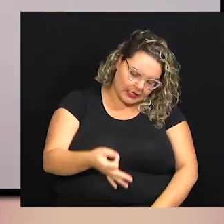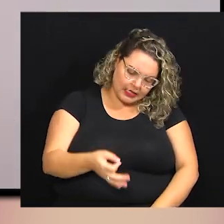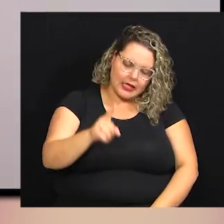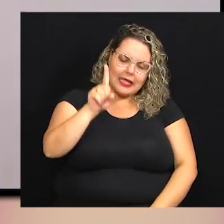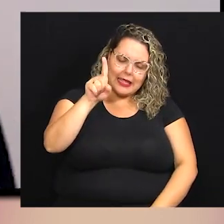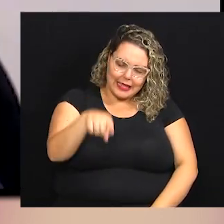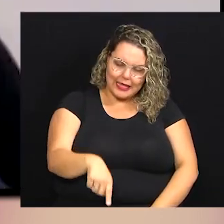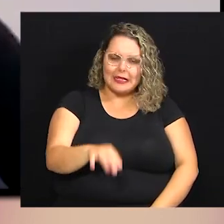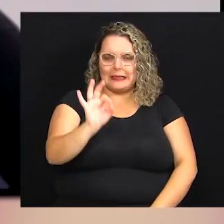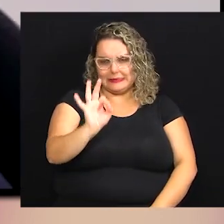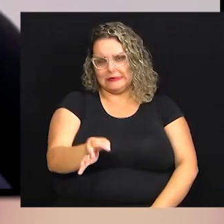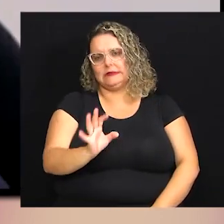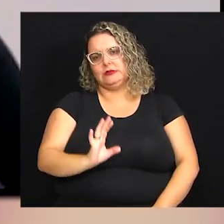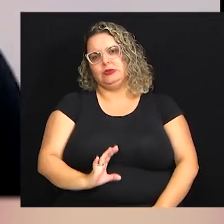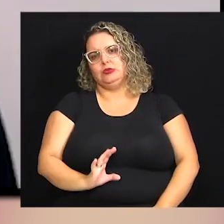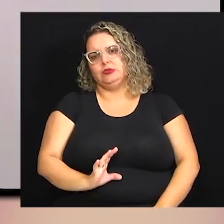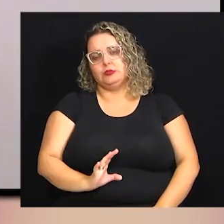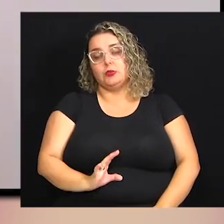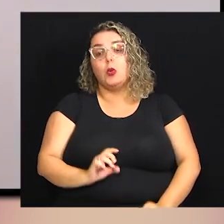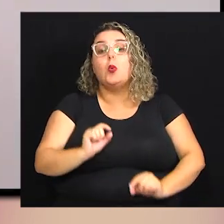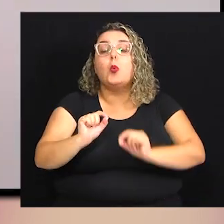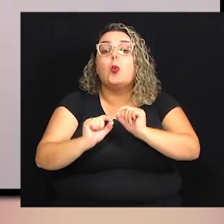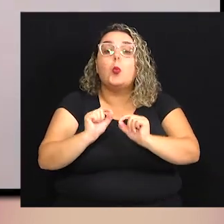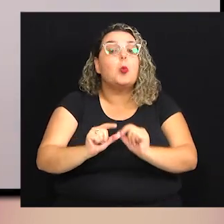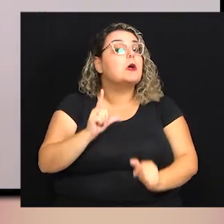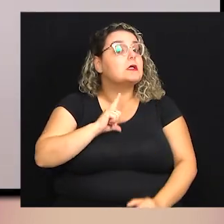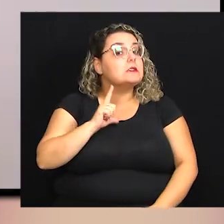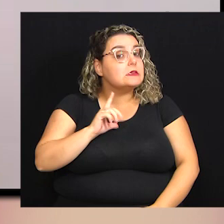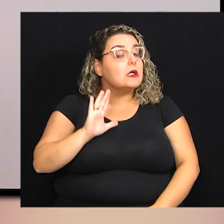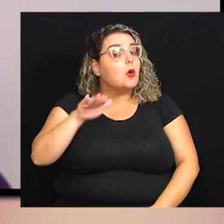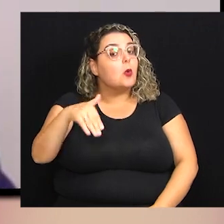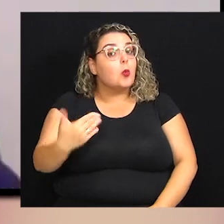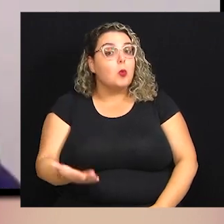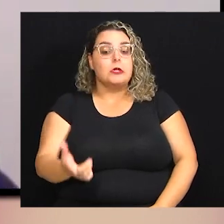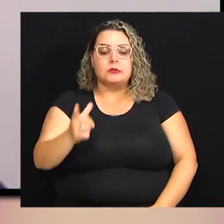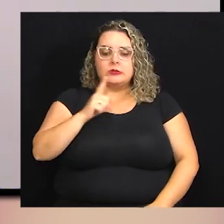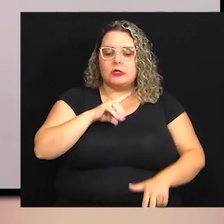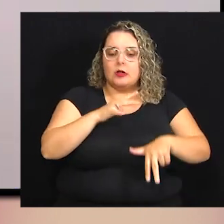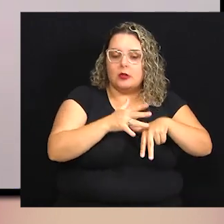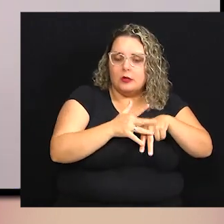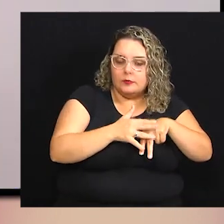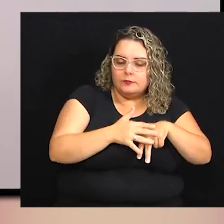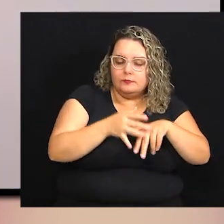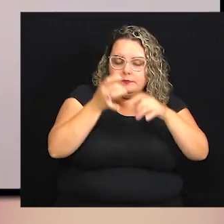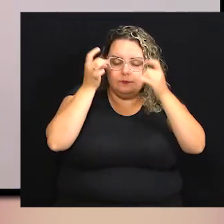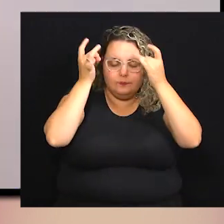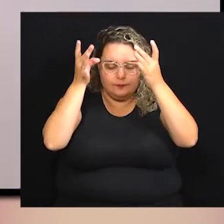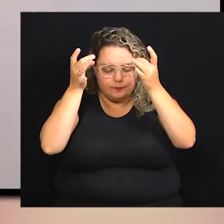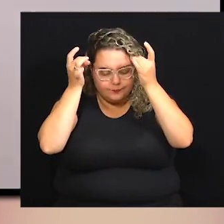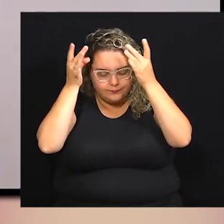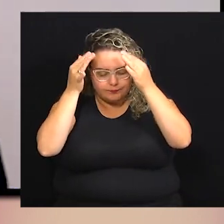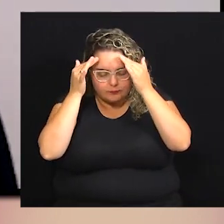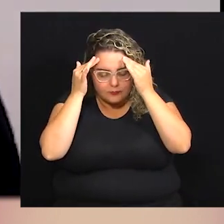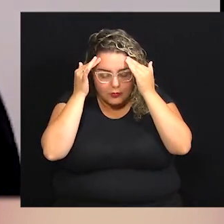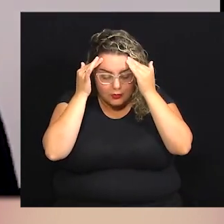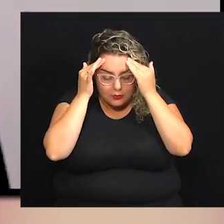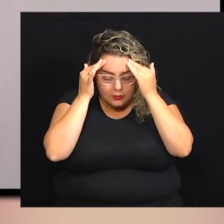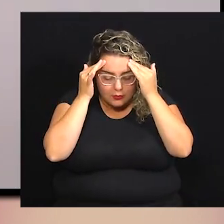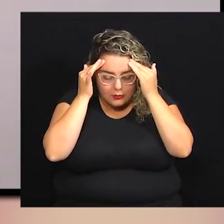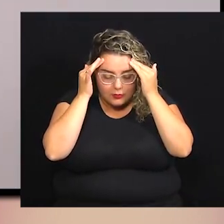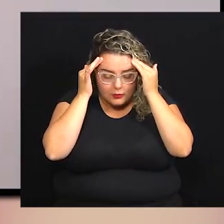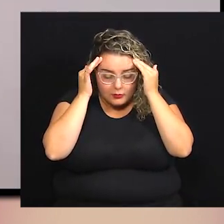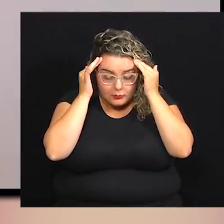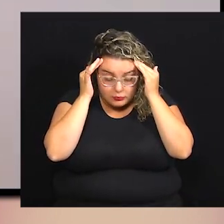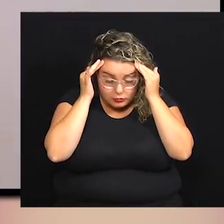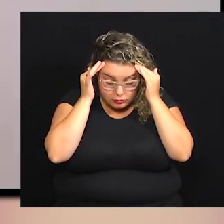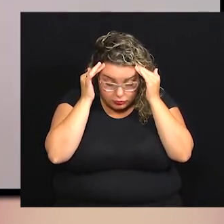Absolutamente isso. Com certeza é isso. O que a gente tem? Quando a gente pega um paciente com enxaqueca, a gente já pega um paciente